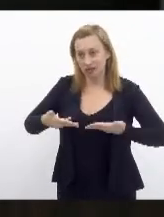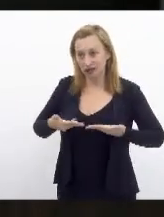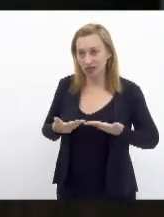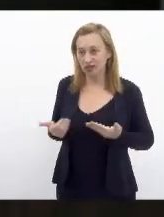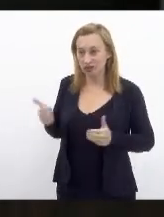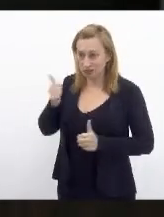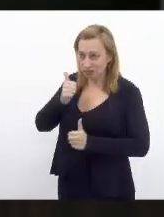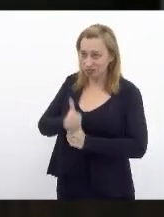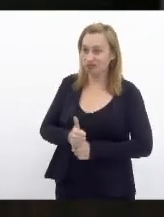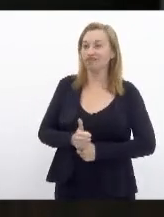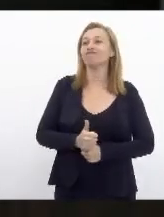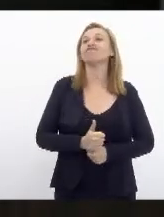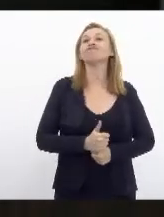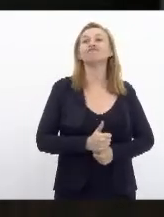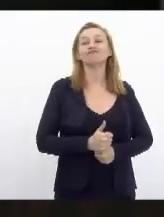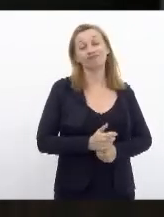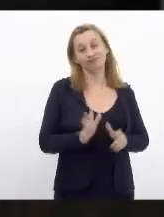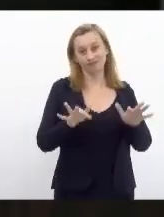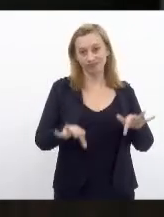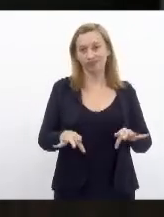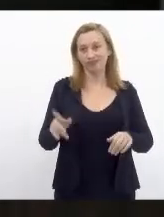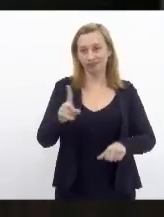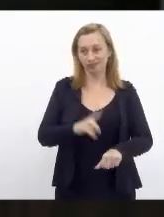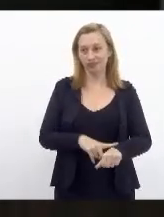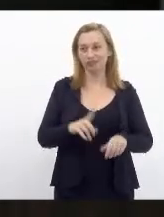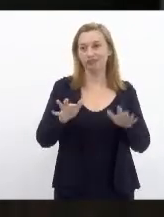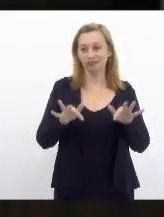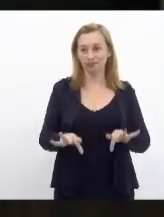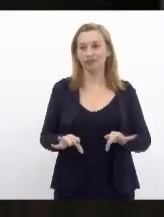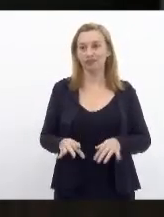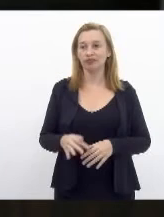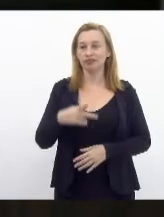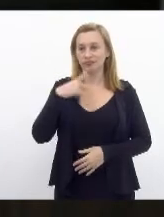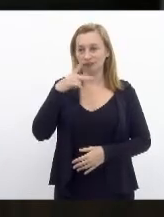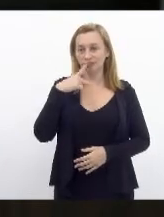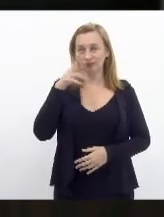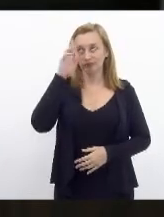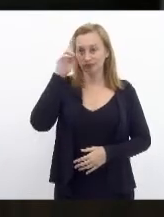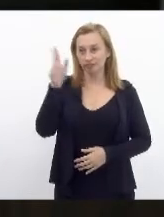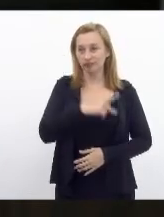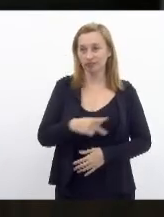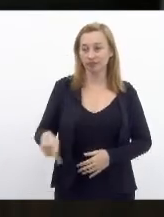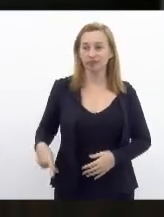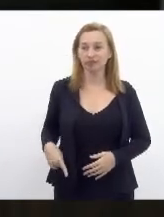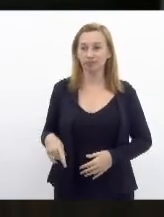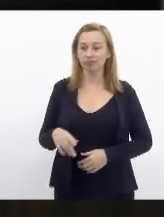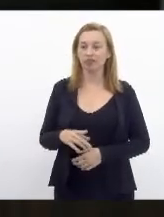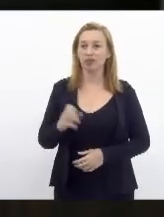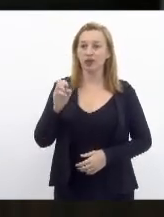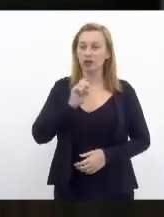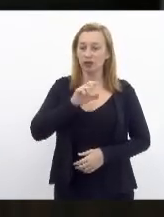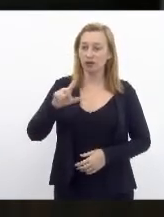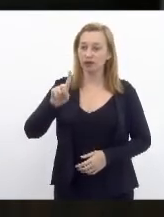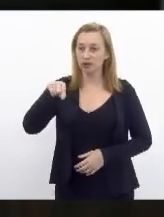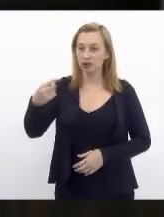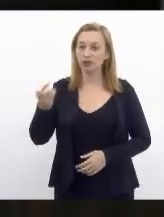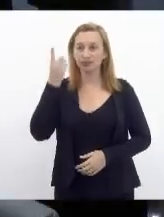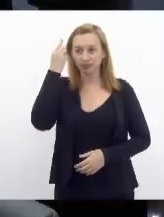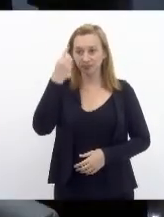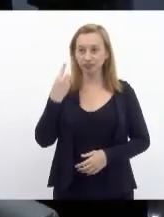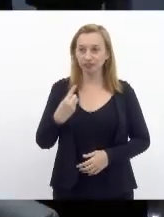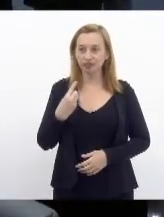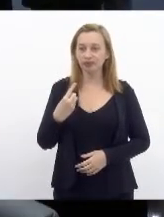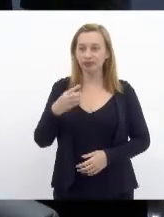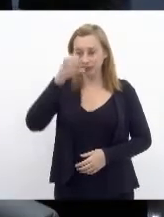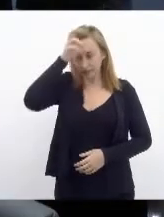estar conosco aqui, encerrando aqui o expediente. Para declarar, presidente. Inicial, declarar Pobel, em seguida Dani Monteiro.